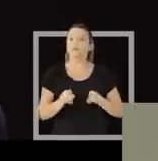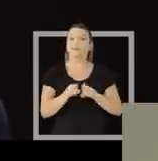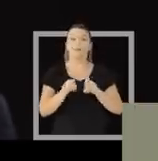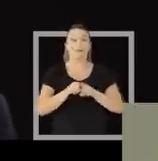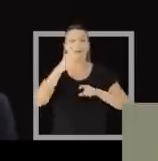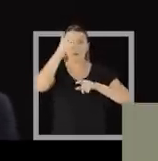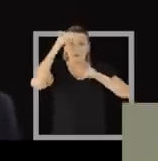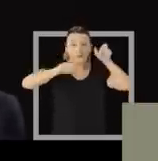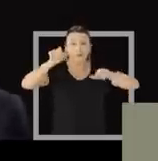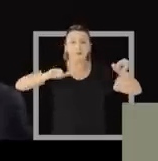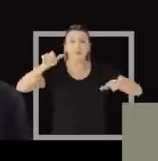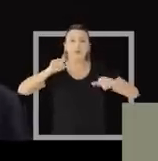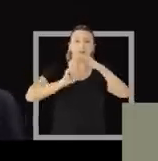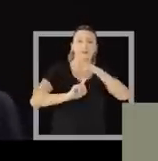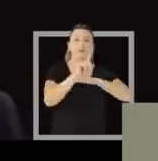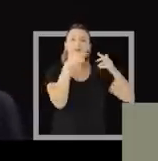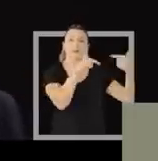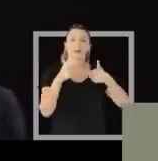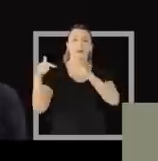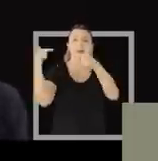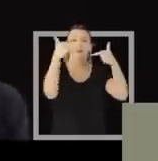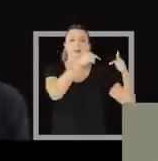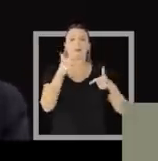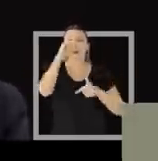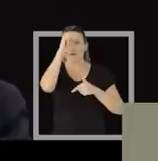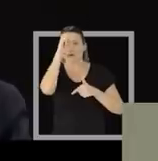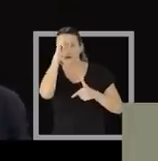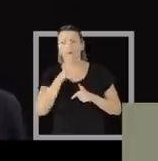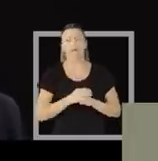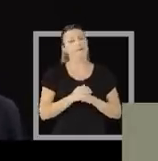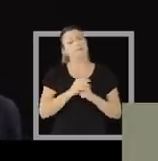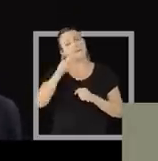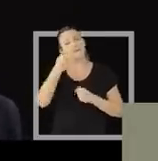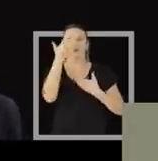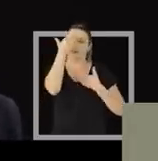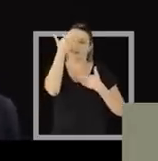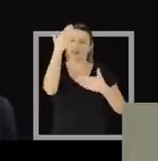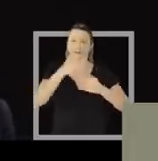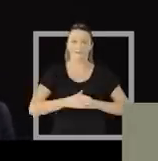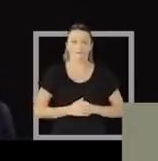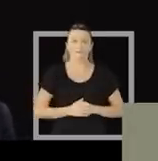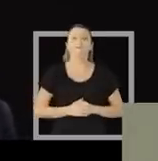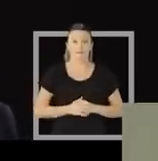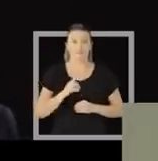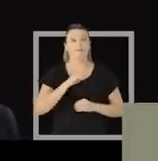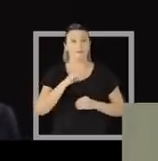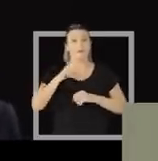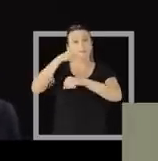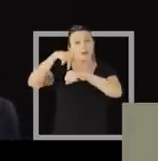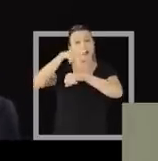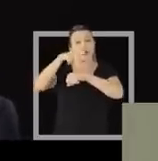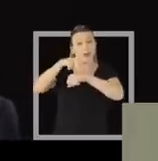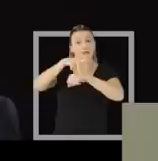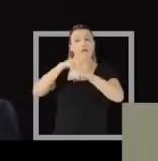que arriscam suas vidas para salvar outras vidas, a nossa mais profunda gratidão. Há cidades em outros